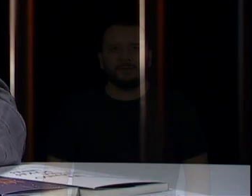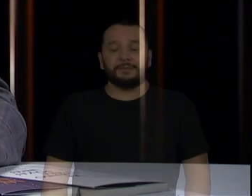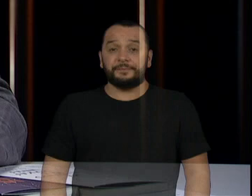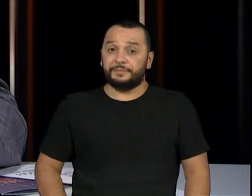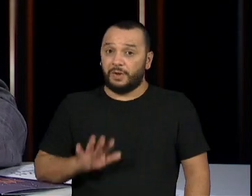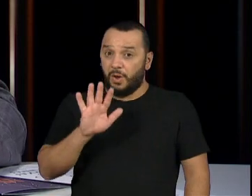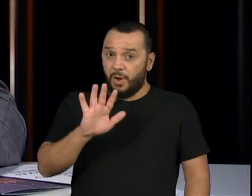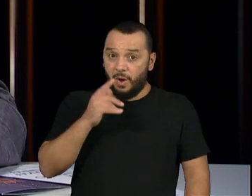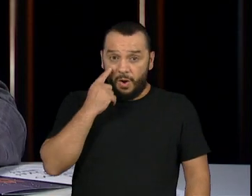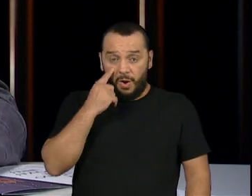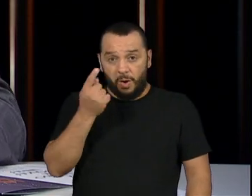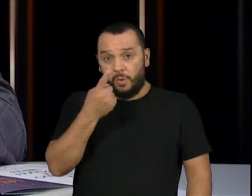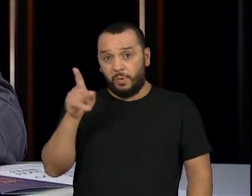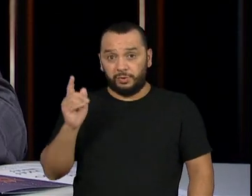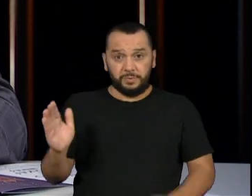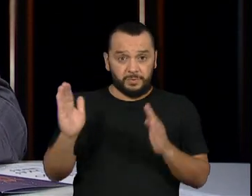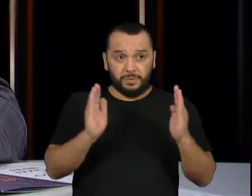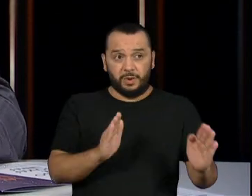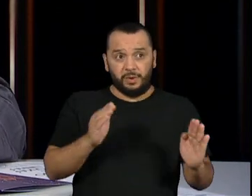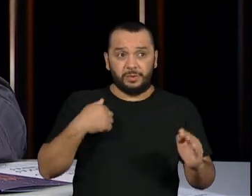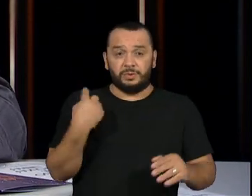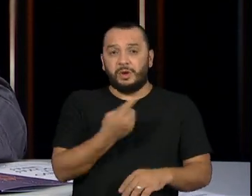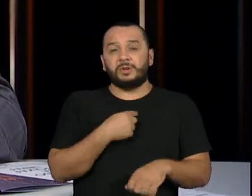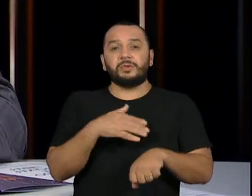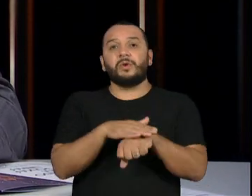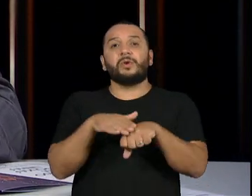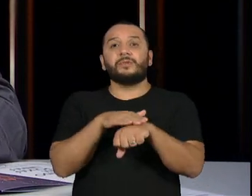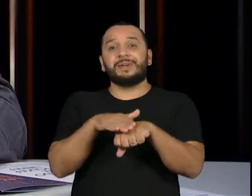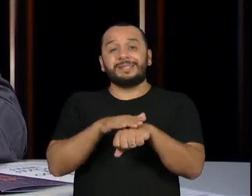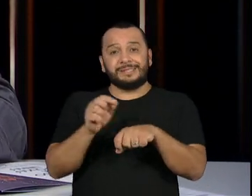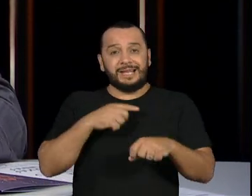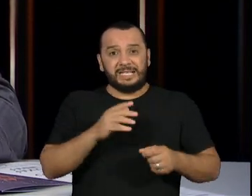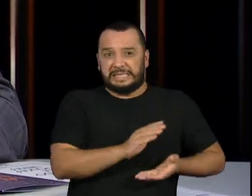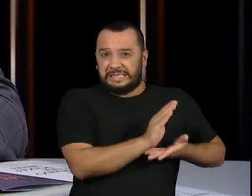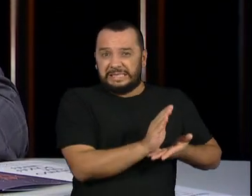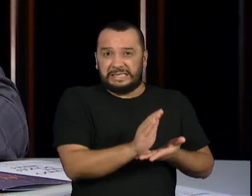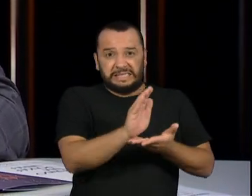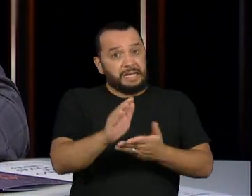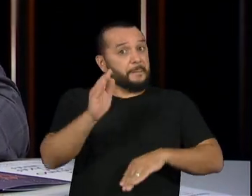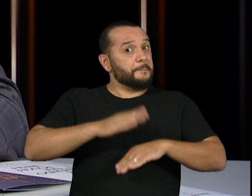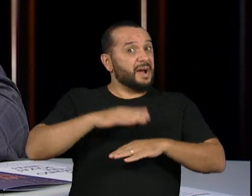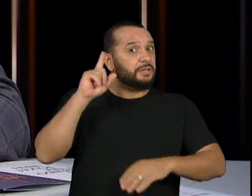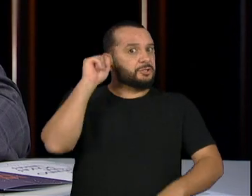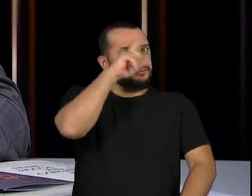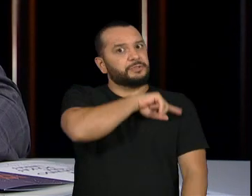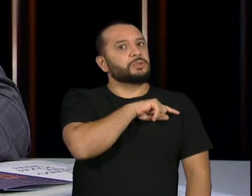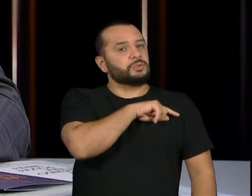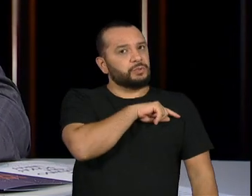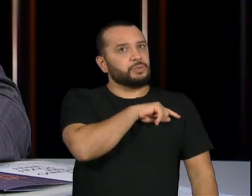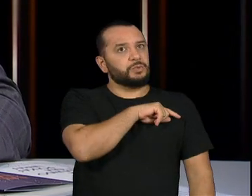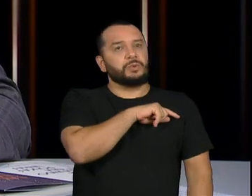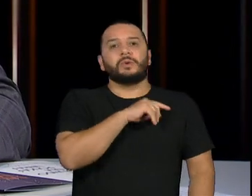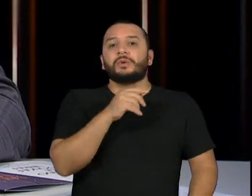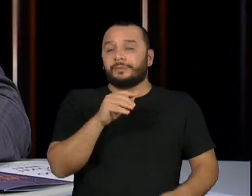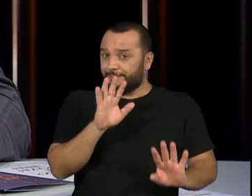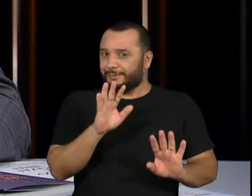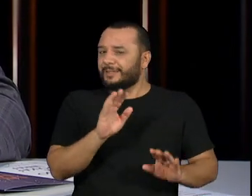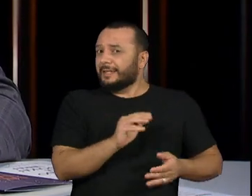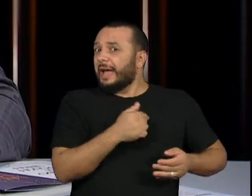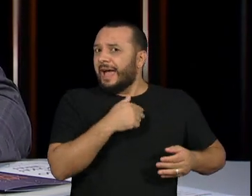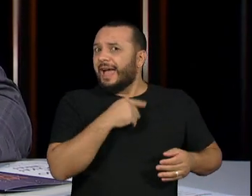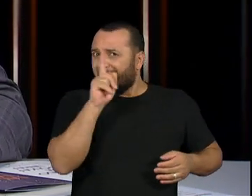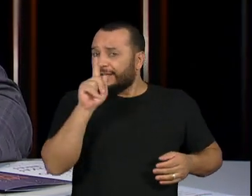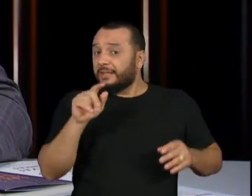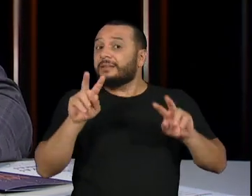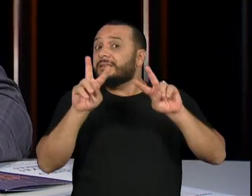Olha só, na última parte da nossa conversa, nós vamos falar de travessias mais difíceis, tá? Nós vamos falar de amores,